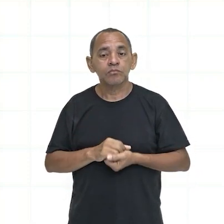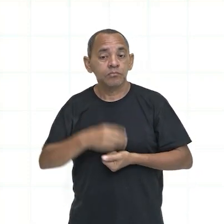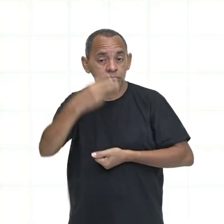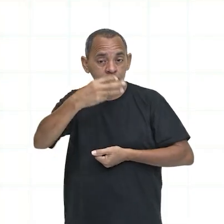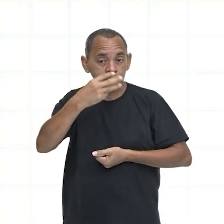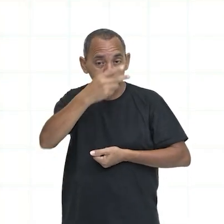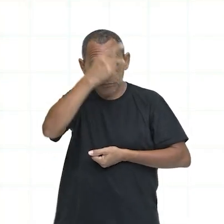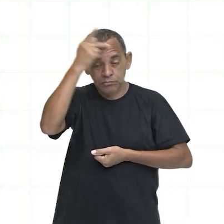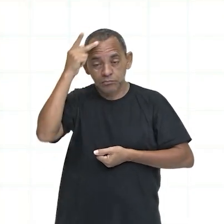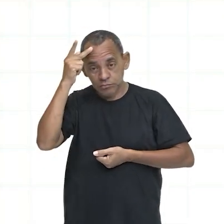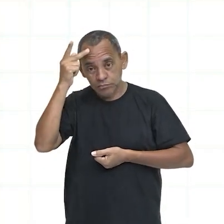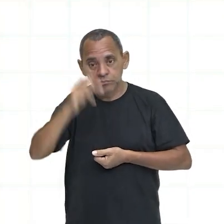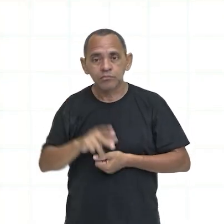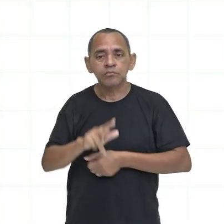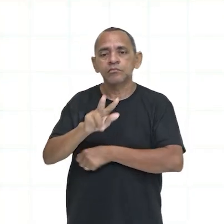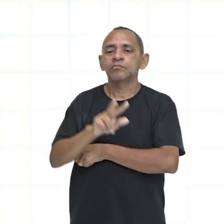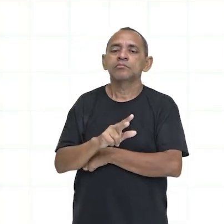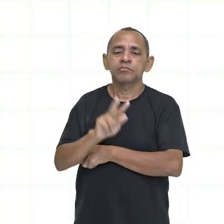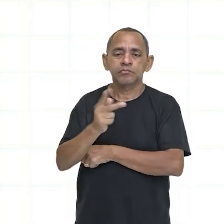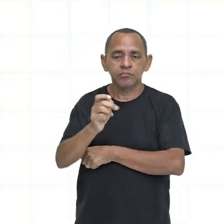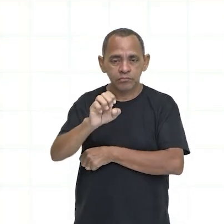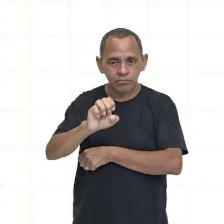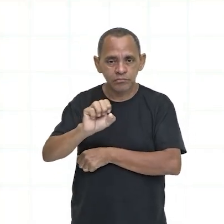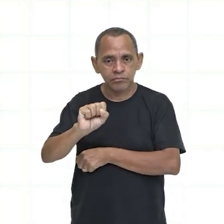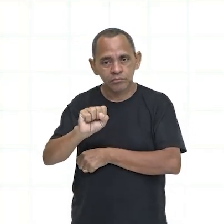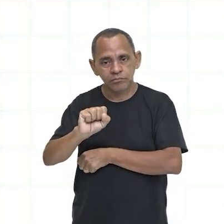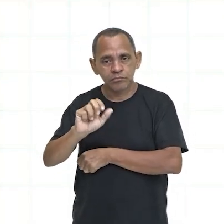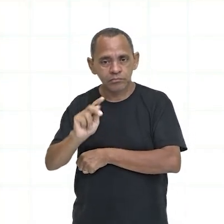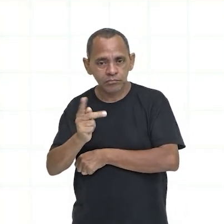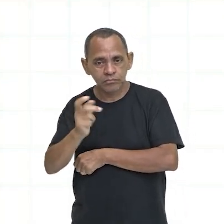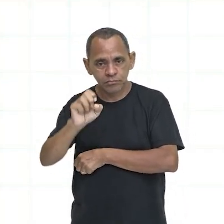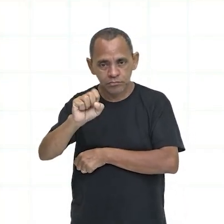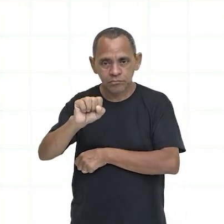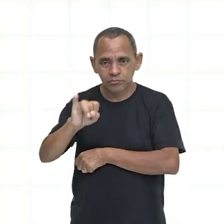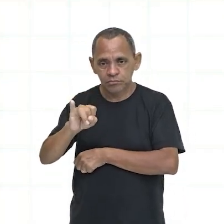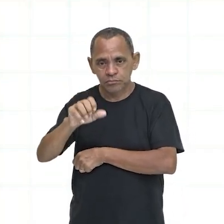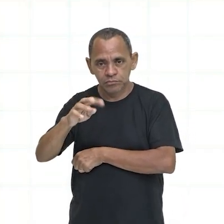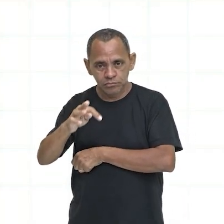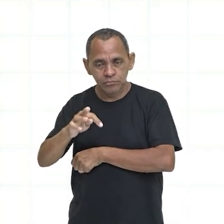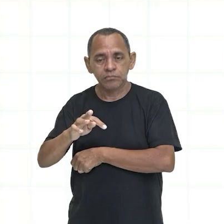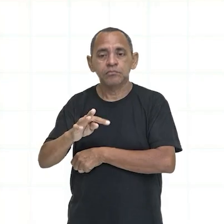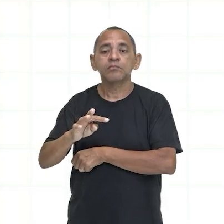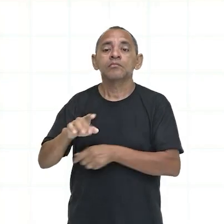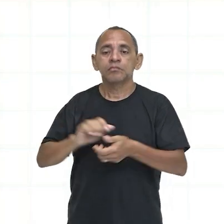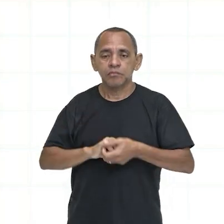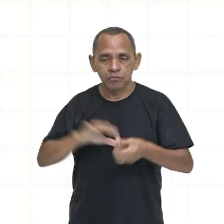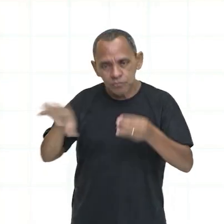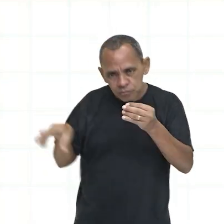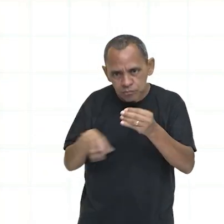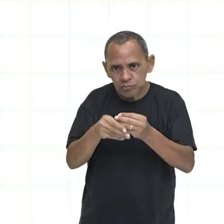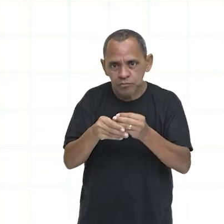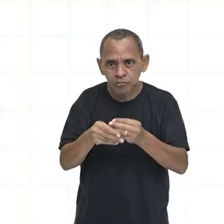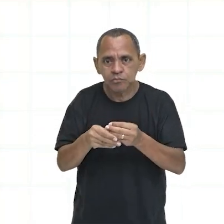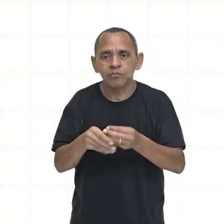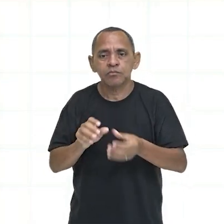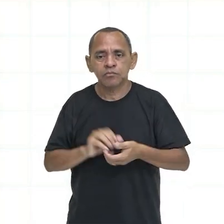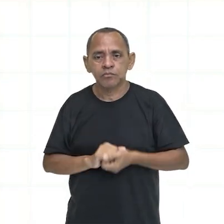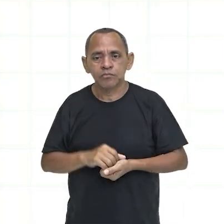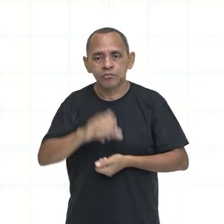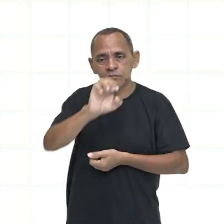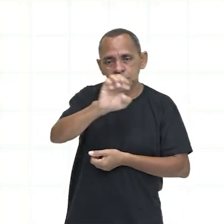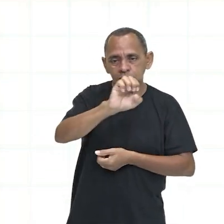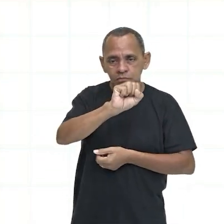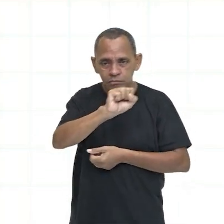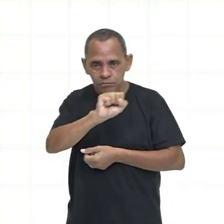he, she, it, eles devem ser acrescidos de ES. Os demais, somente S. E claro, os verbos